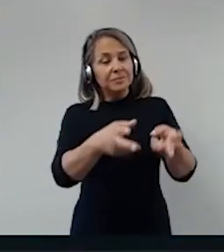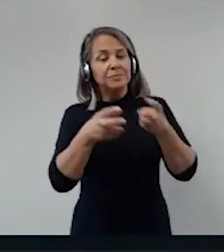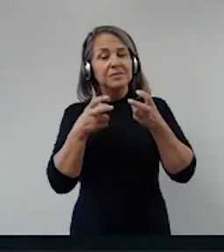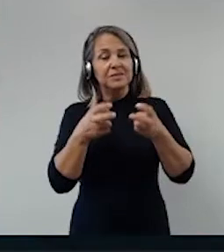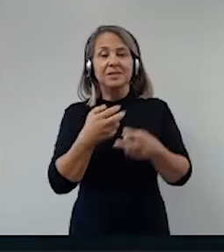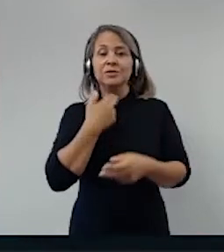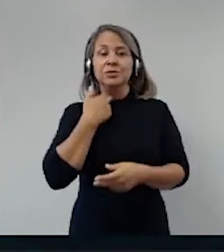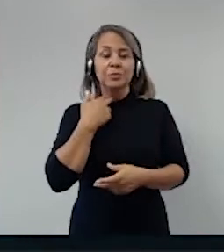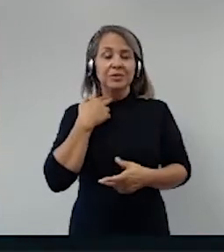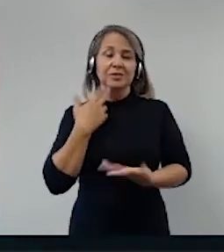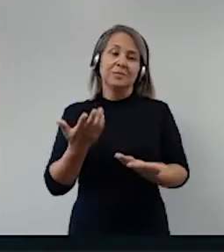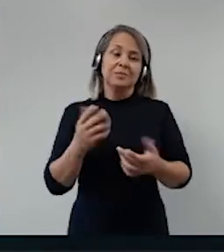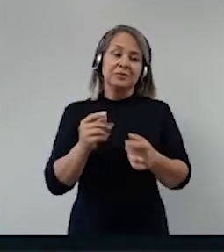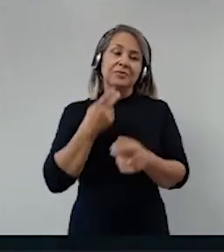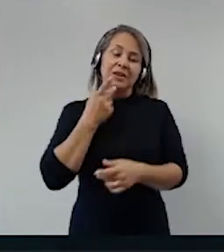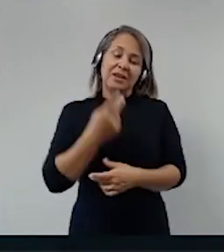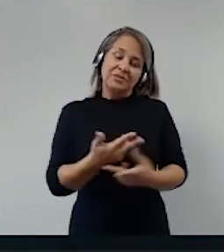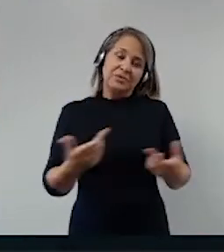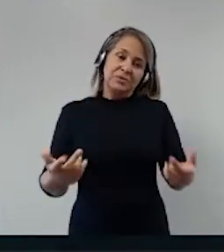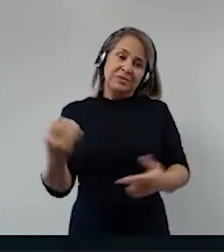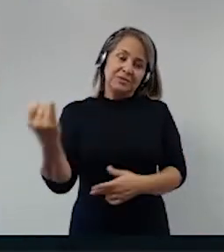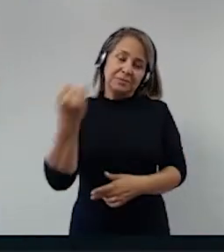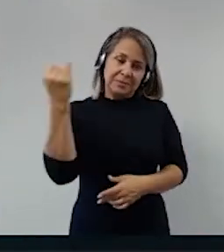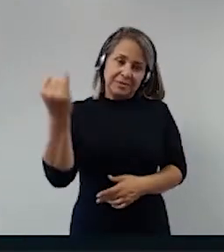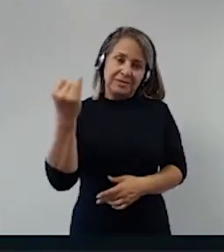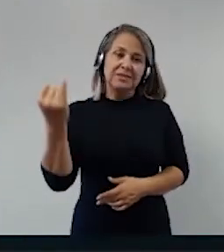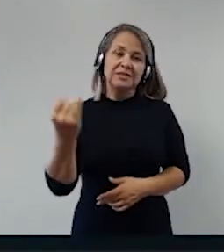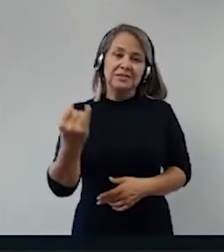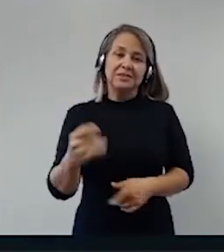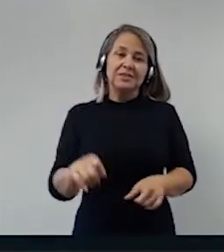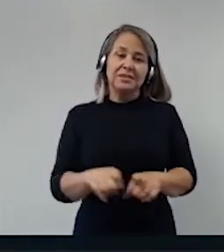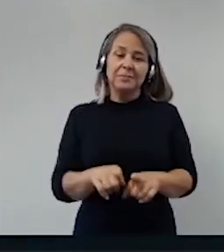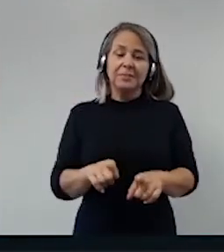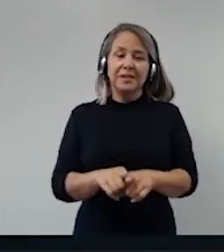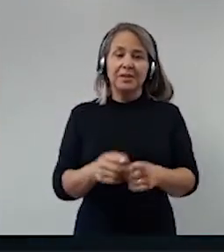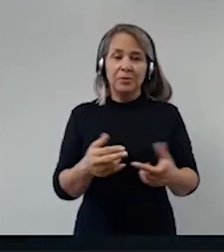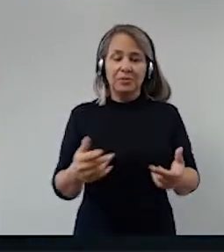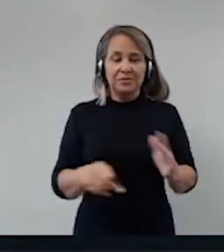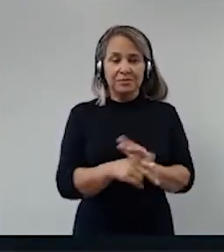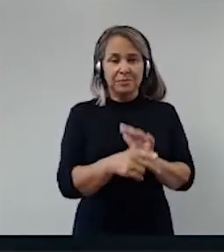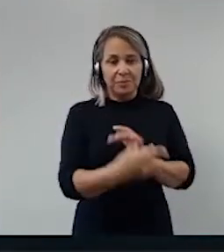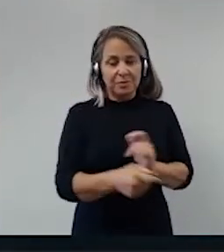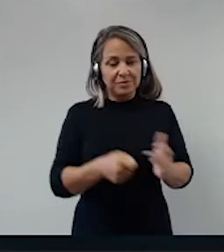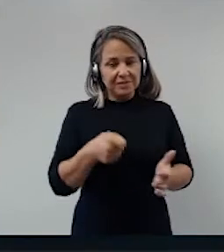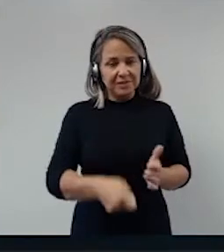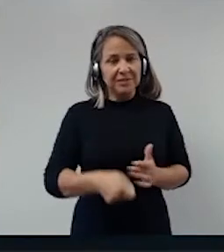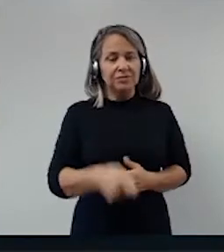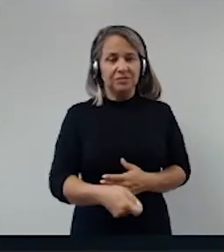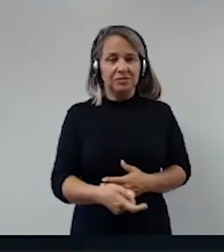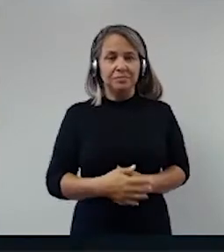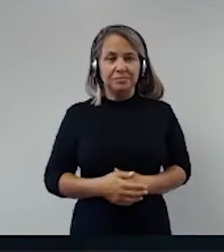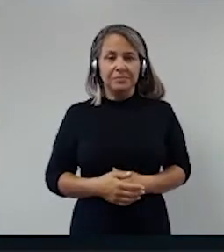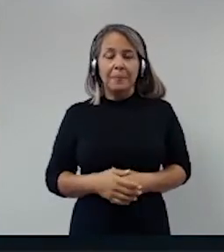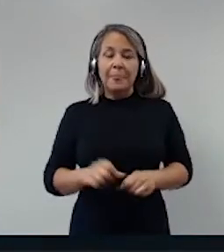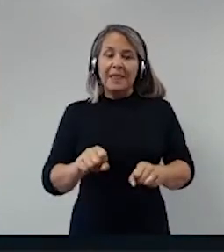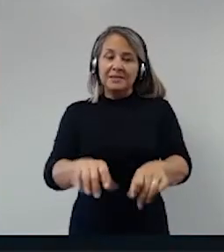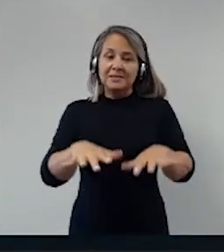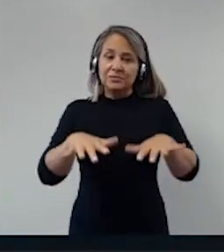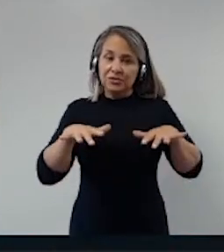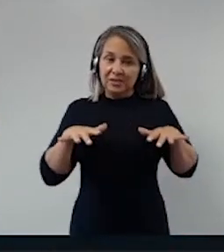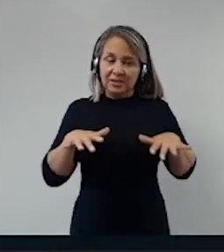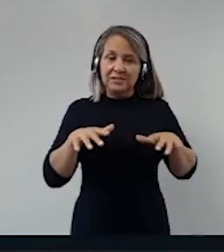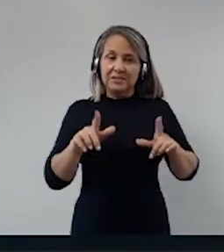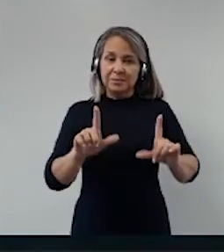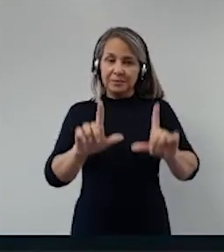pode relativizar direitos fundamentais, não pode relativizar preceitos constitucionais garantidos, né? As audiências, por exemplo,